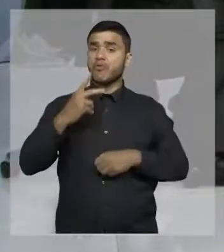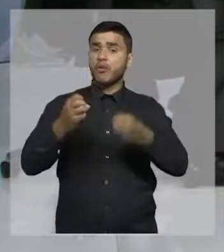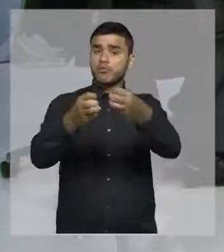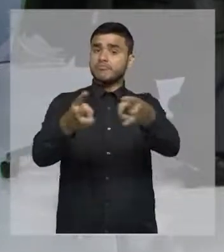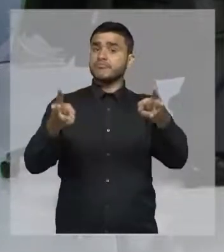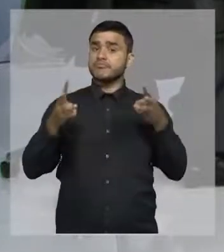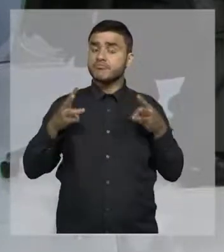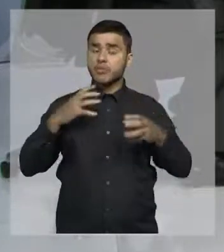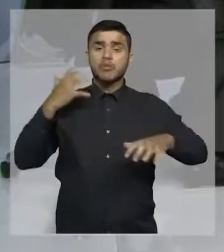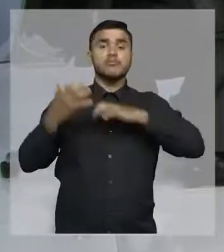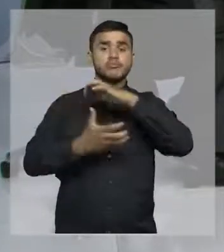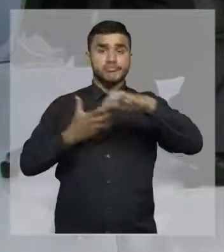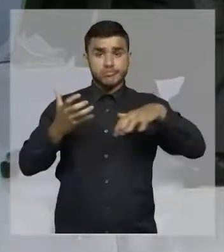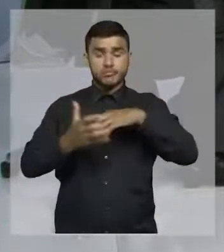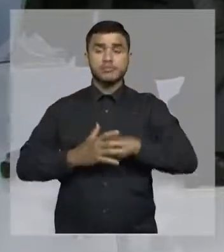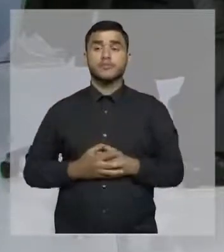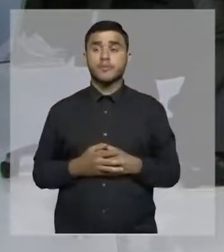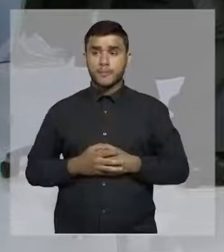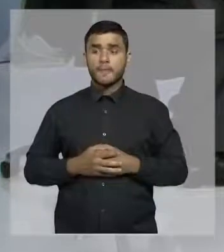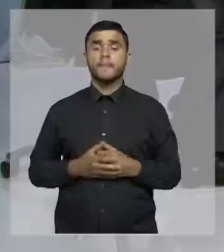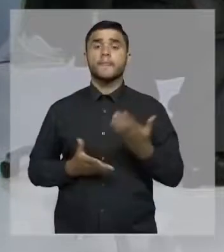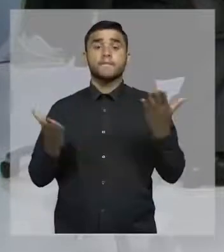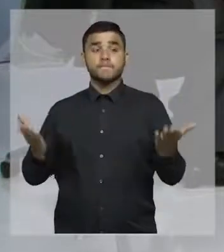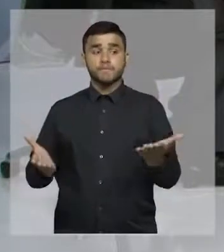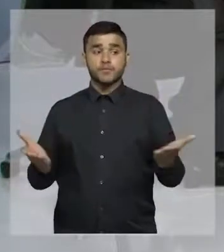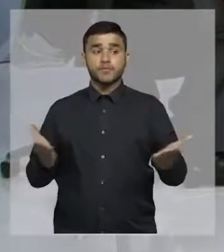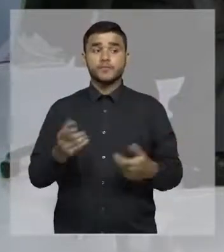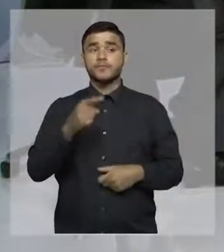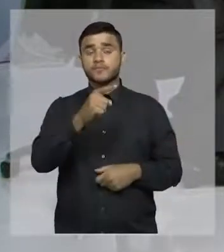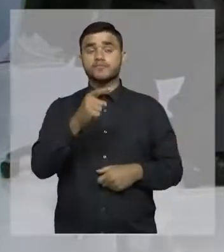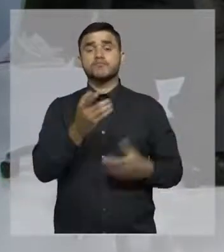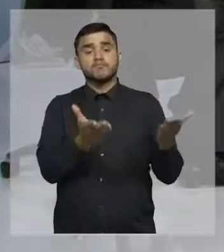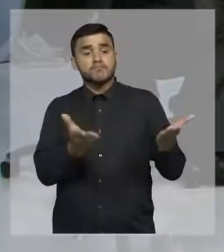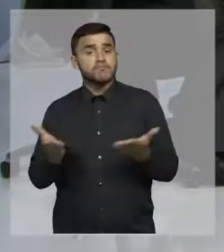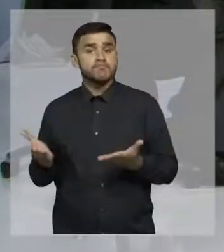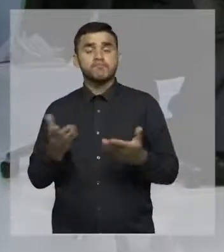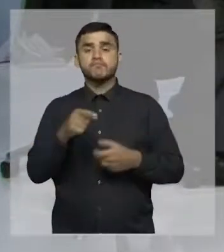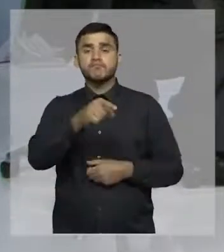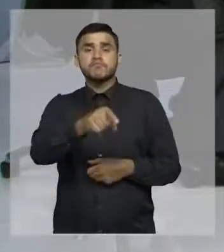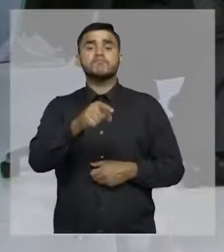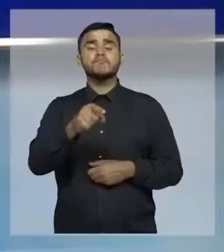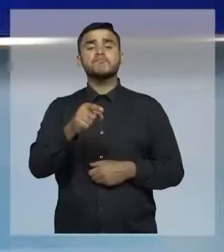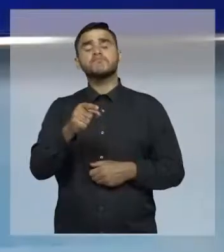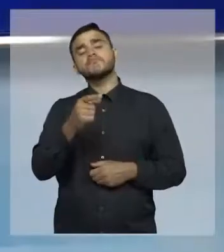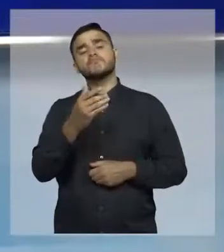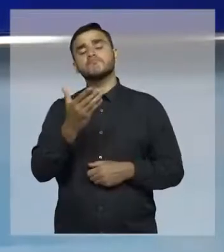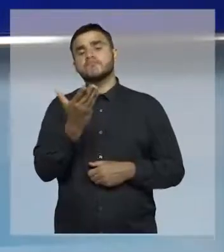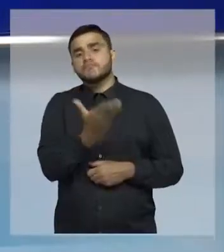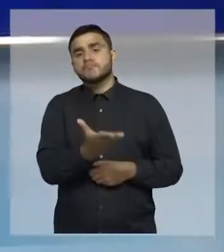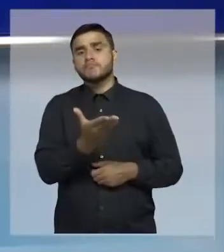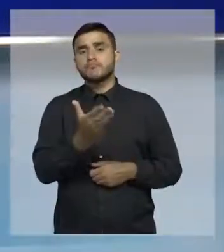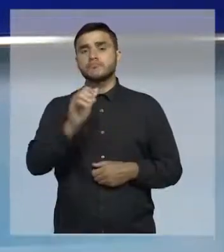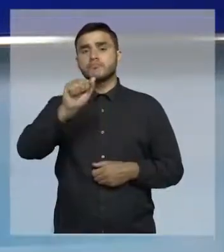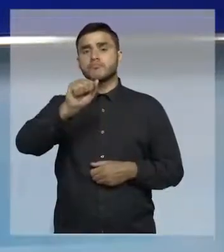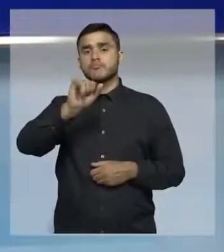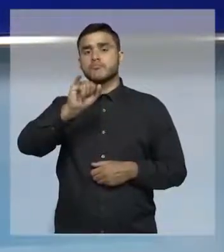hoje a satisfação de receber como visitante, assistindo e acompanhando aqui a nossa gravação, o